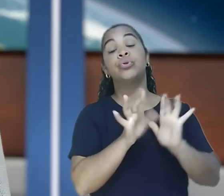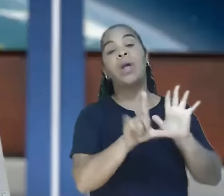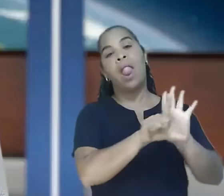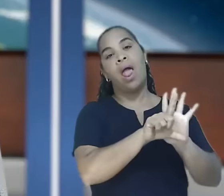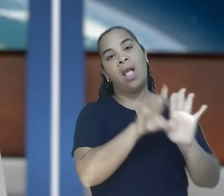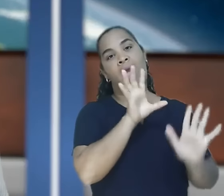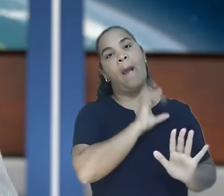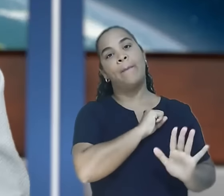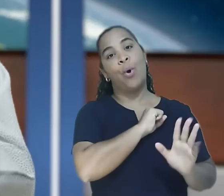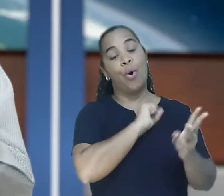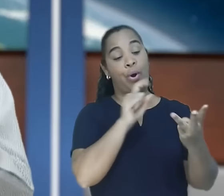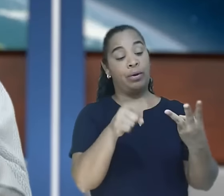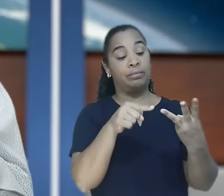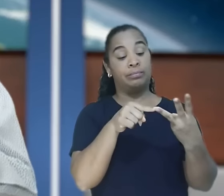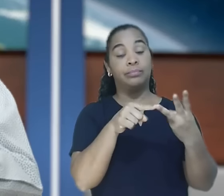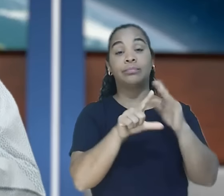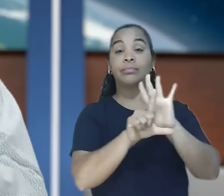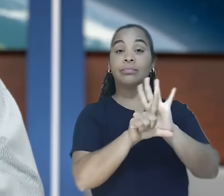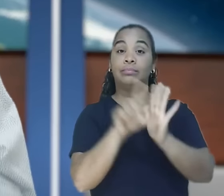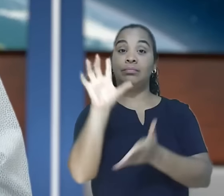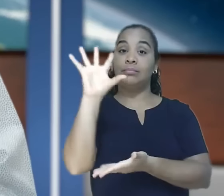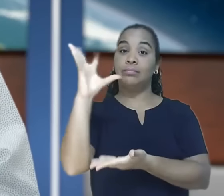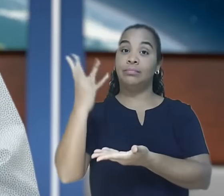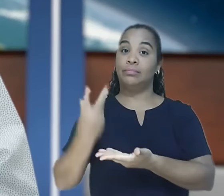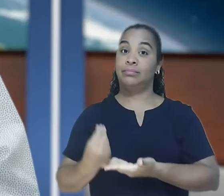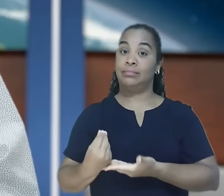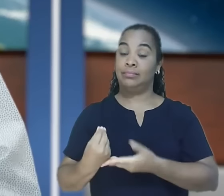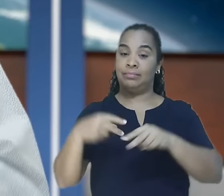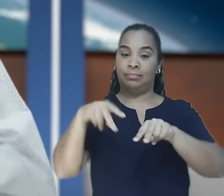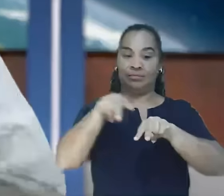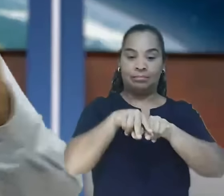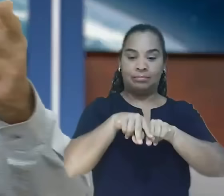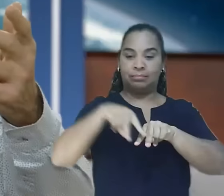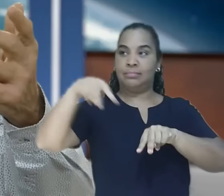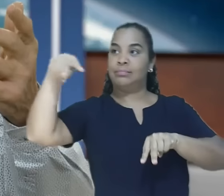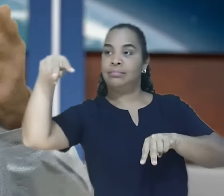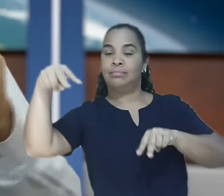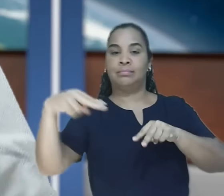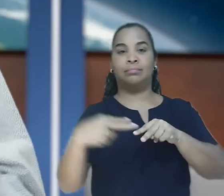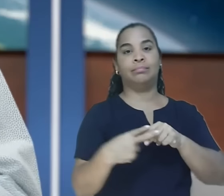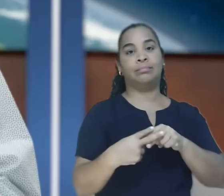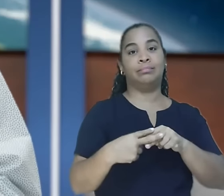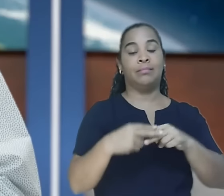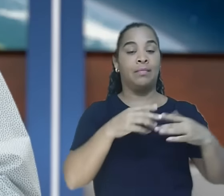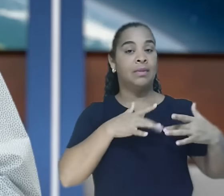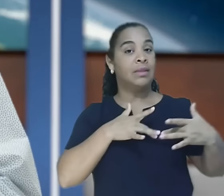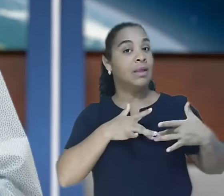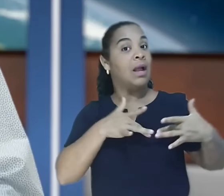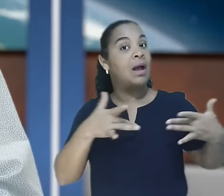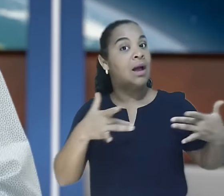espiritismo A lei Da reencarnação Da caridade Que demonstra